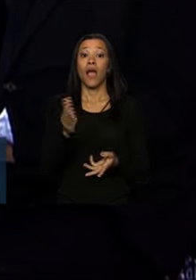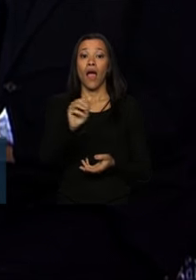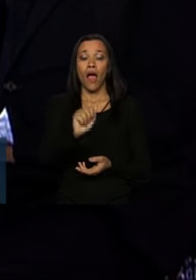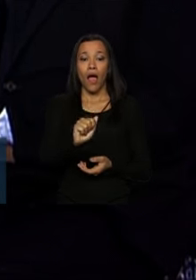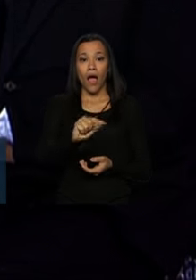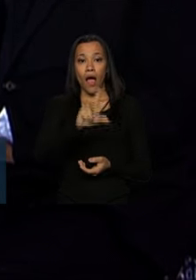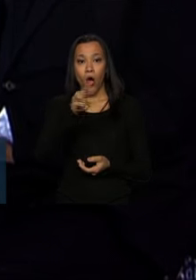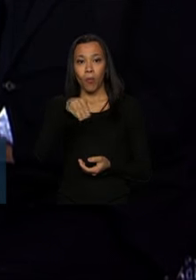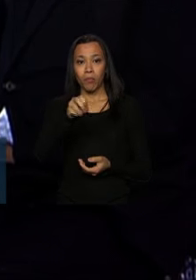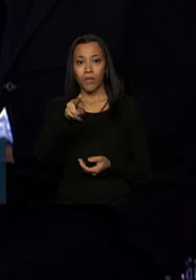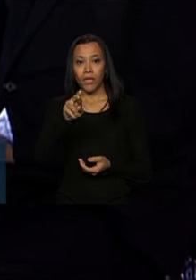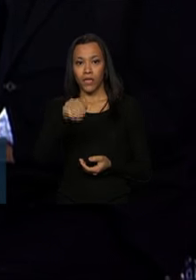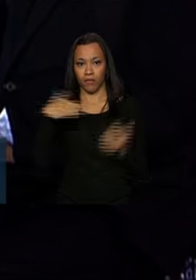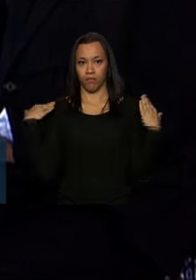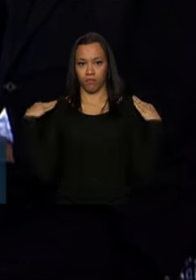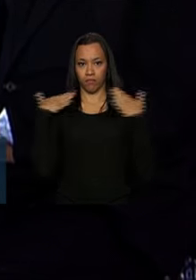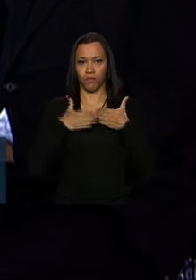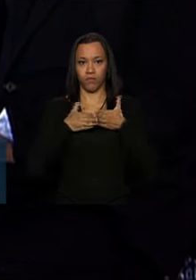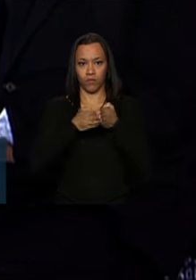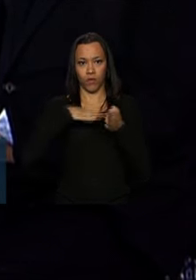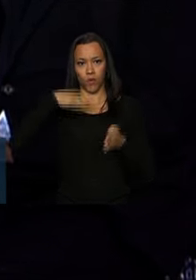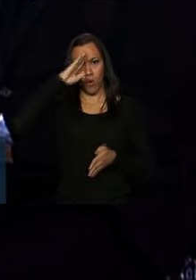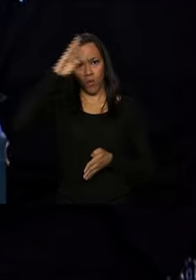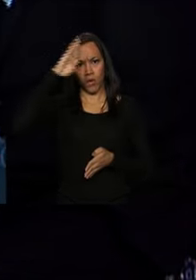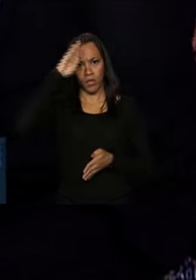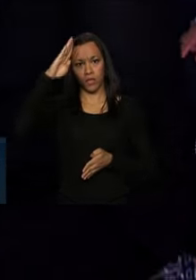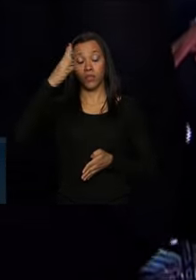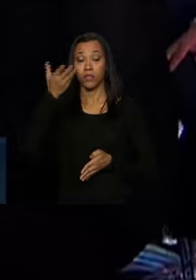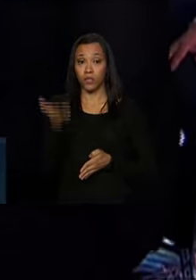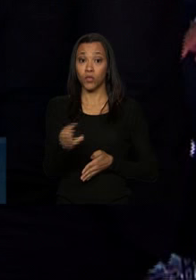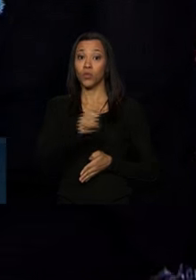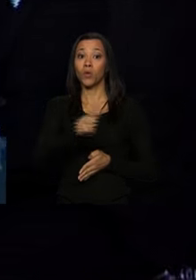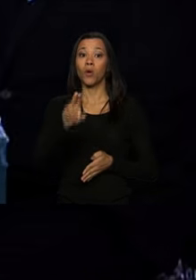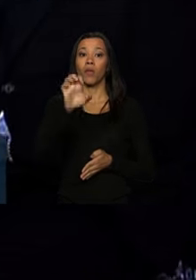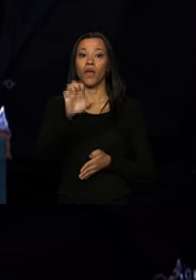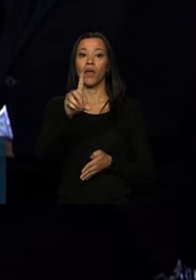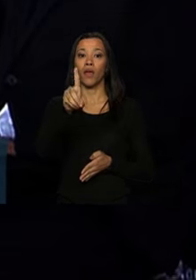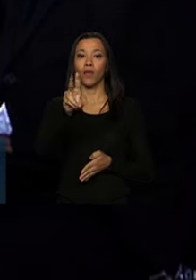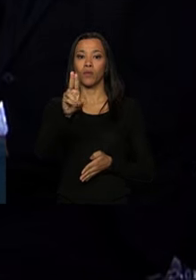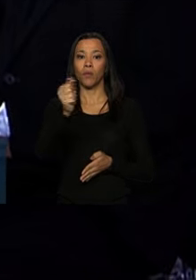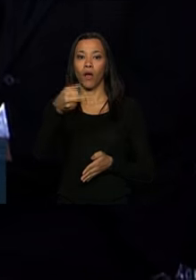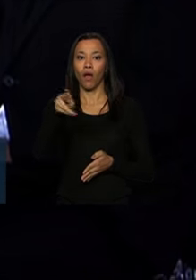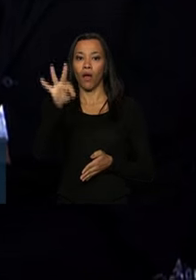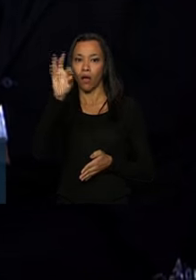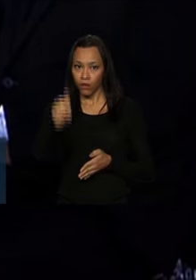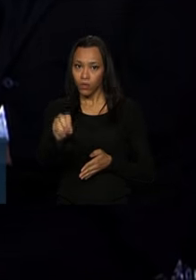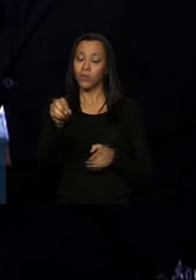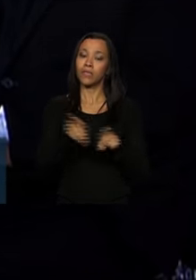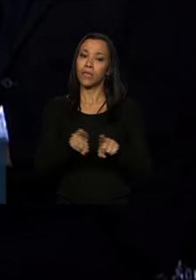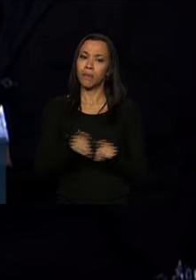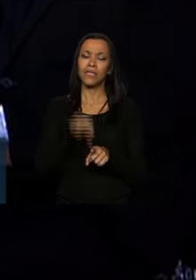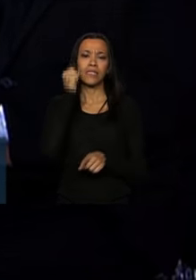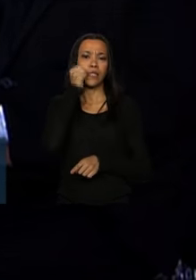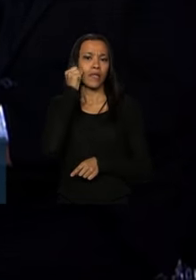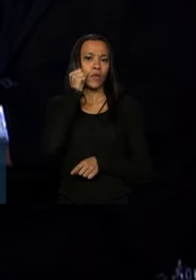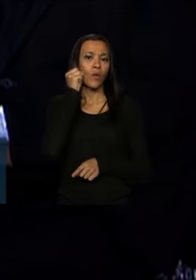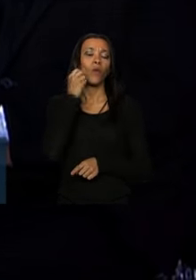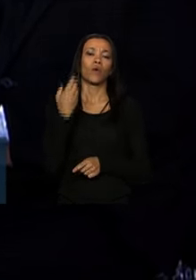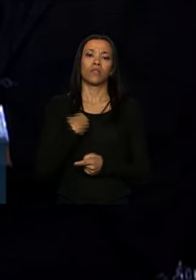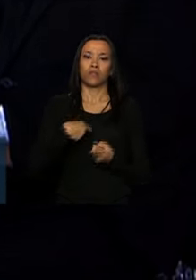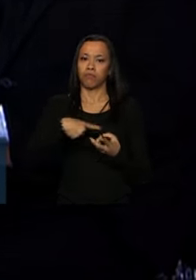esquadra, comandante da Marinha, Eduardo Bacelar. Quero cumprimentar os senadores pernambucanos aqui